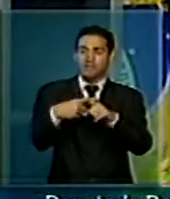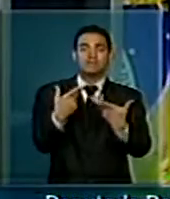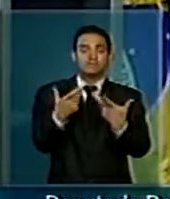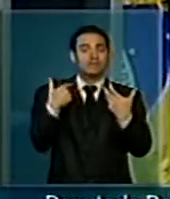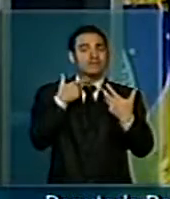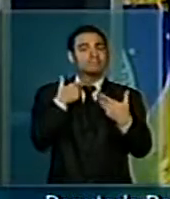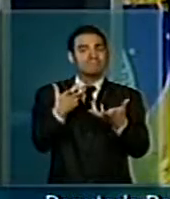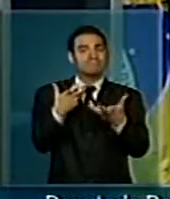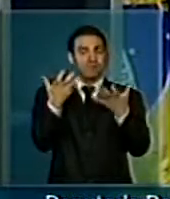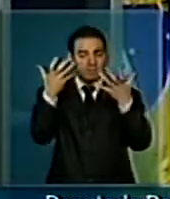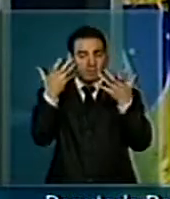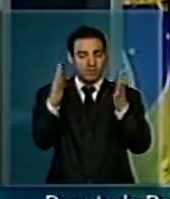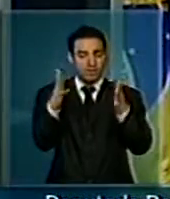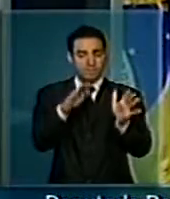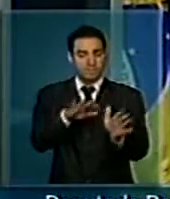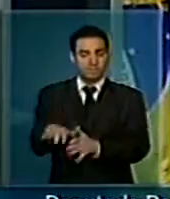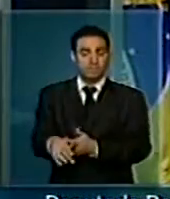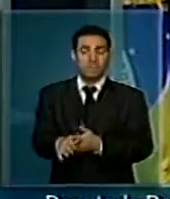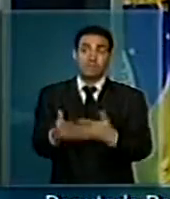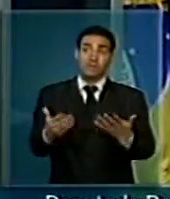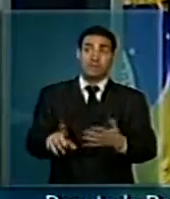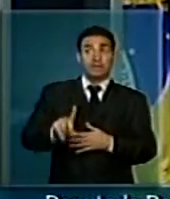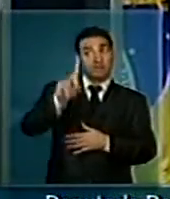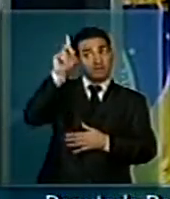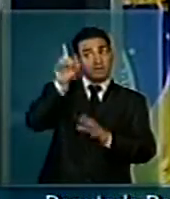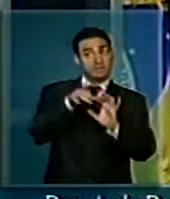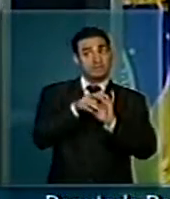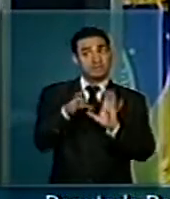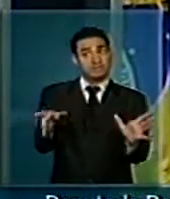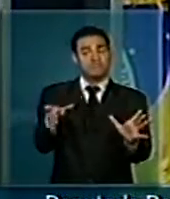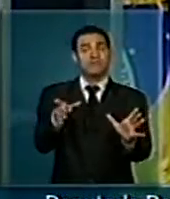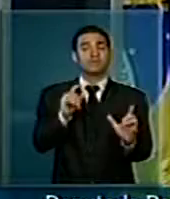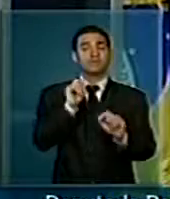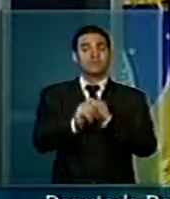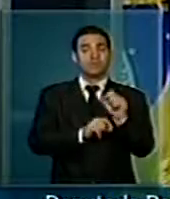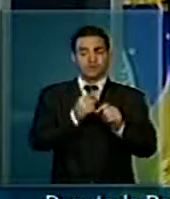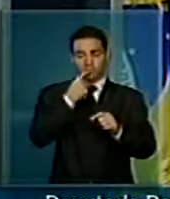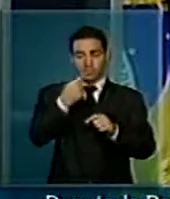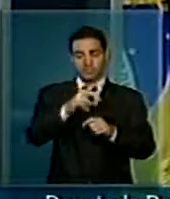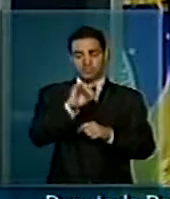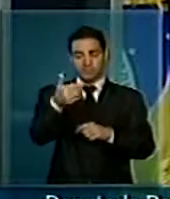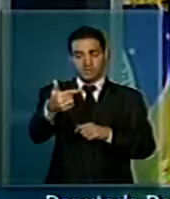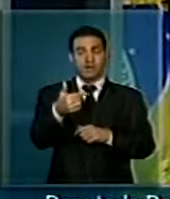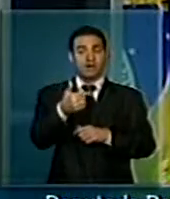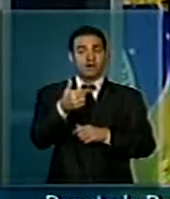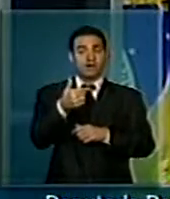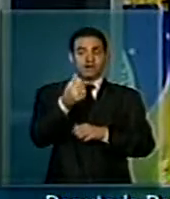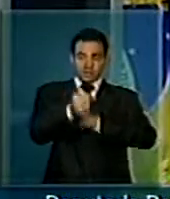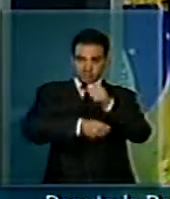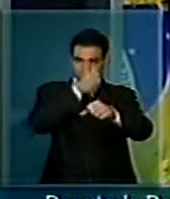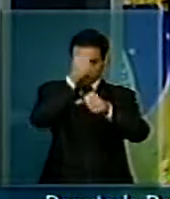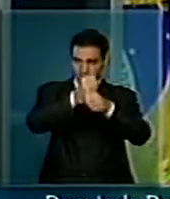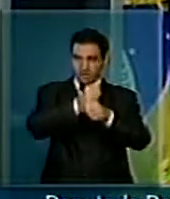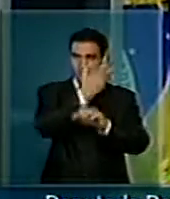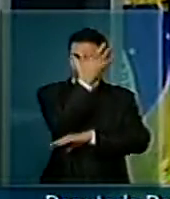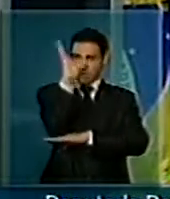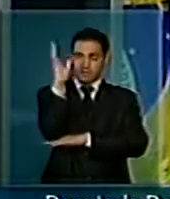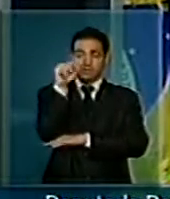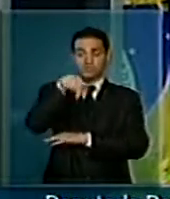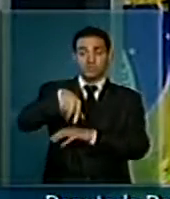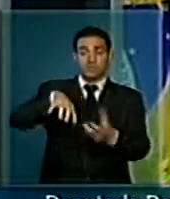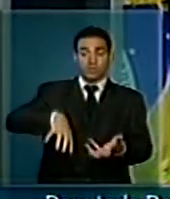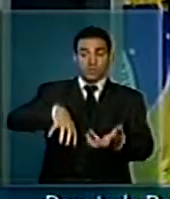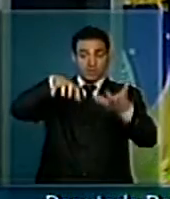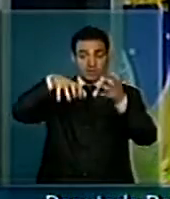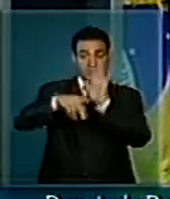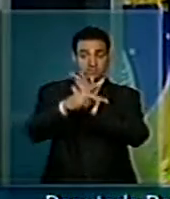É público. E permita a Deus, aí sim, neste próximo dia do meio ambiente, no próximo ano, o Congresso